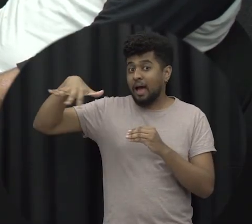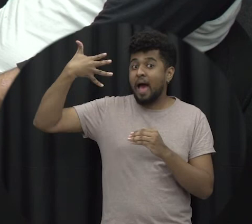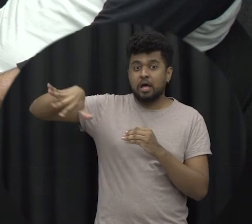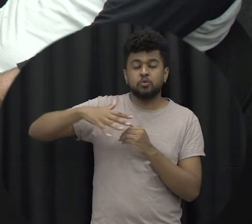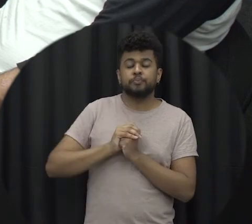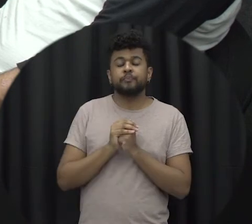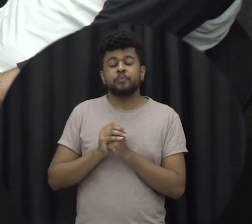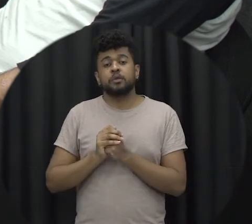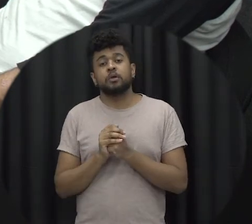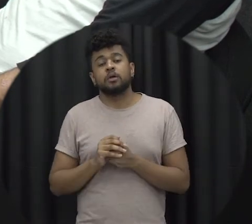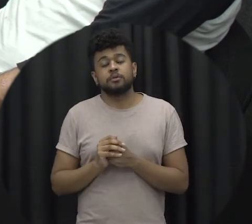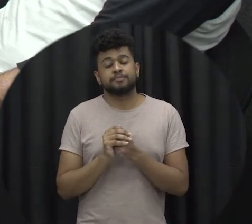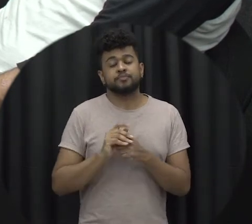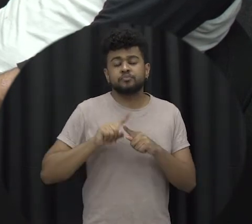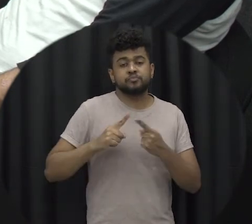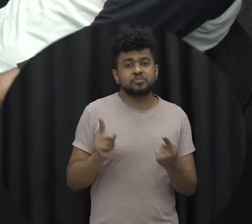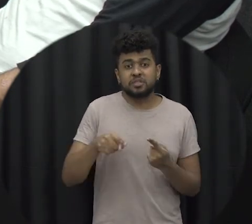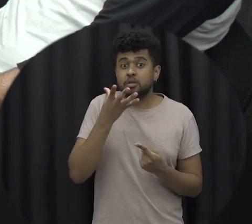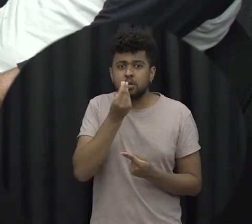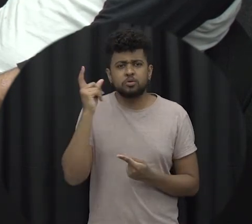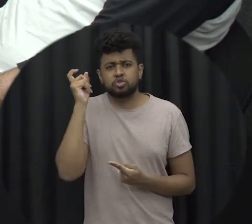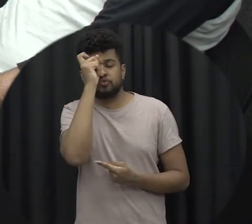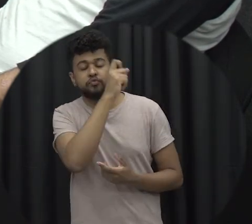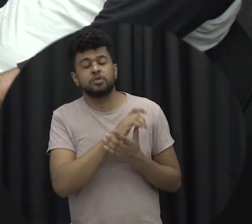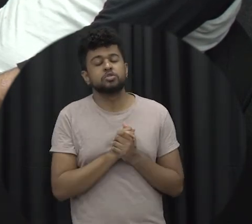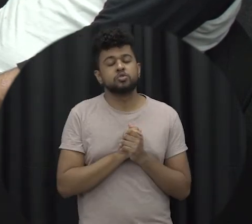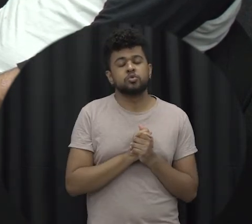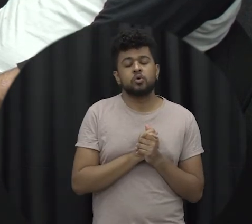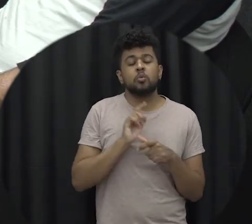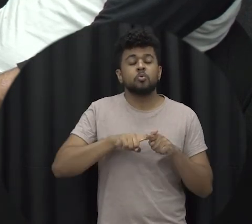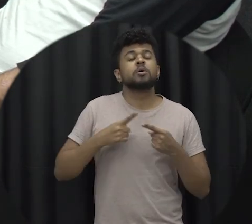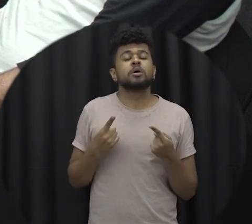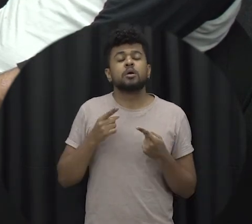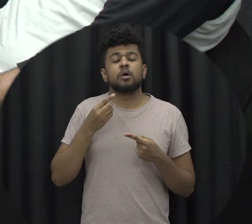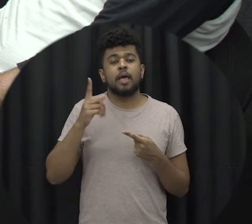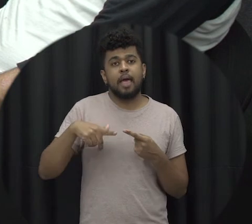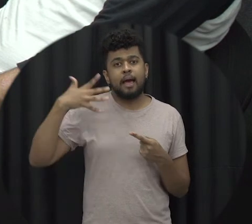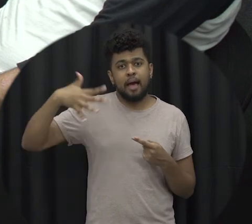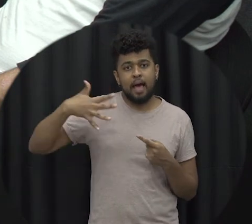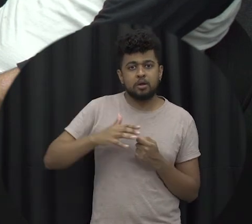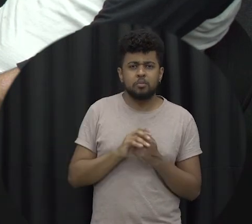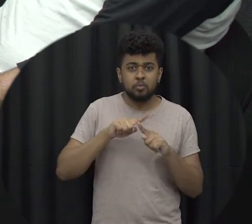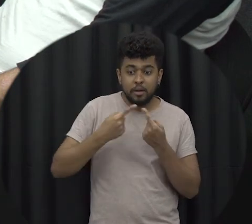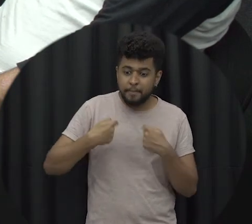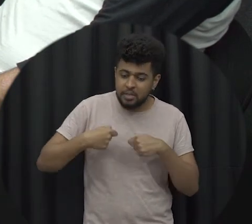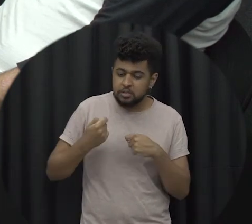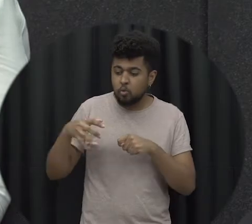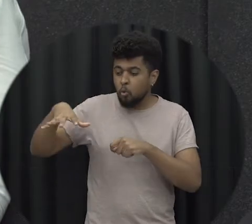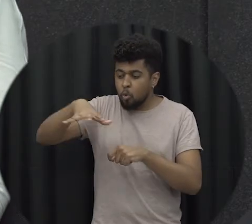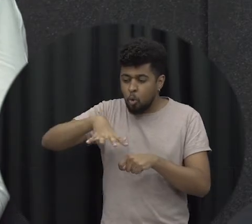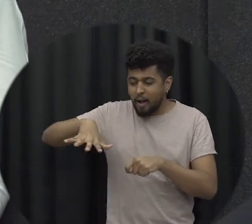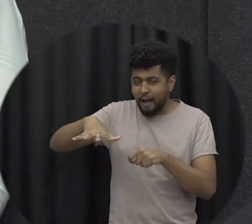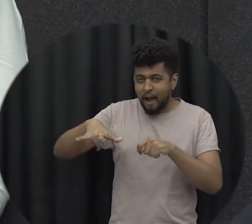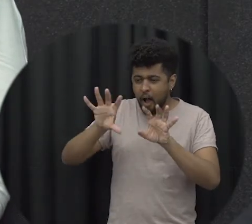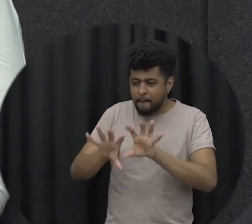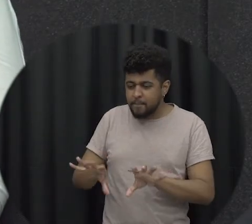mais conhecido, que é caríssimo, né? E porque é muito difícil, né? Por que a trufa é cara? Porque